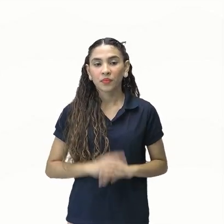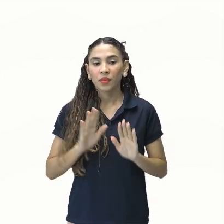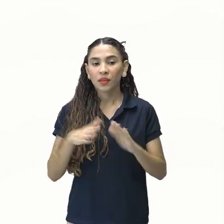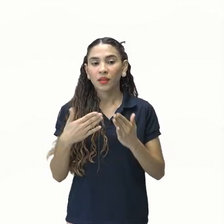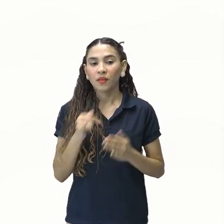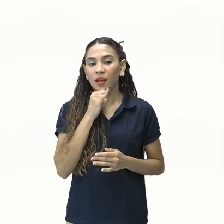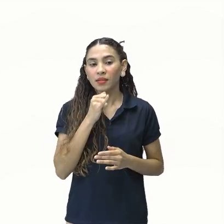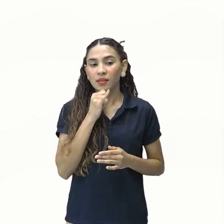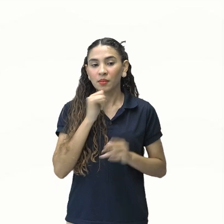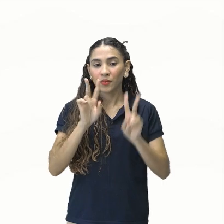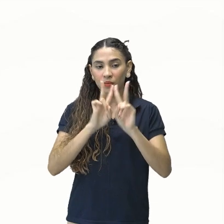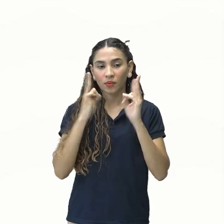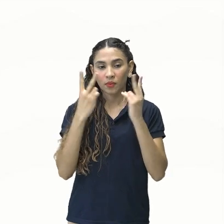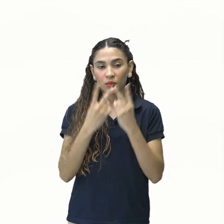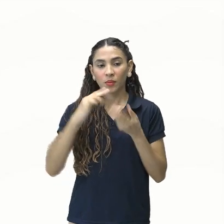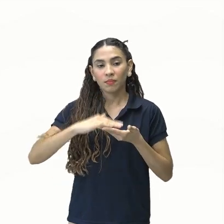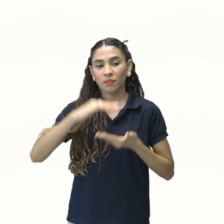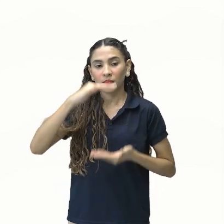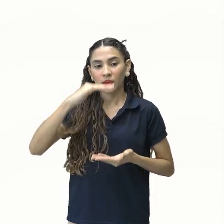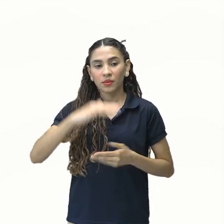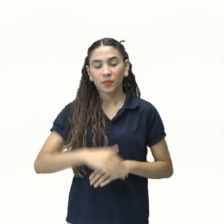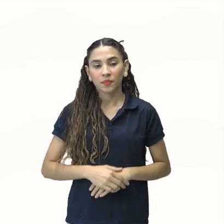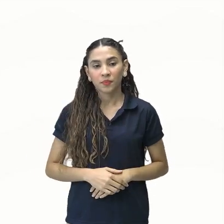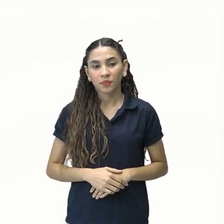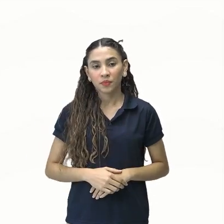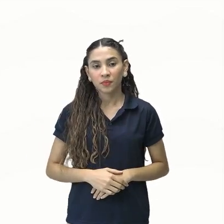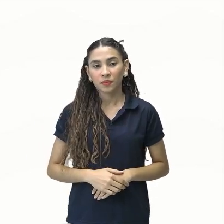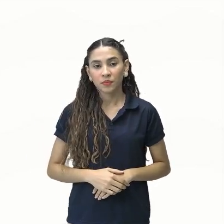Então, o volume do meu prisma,